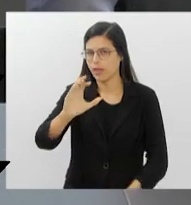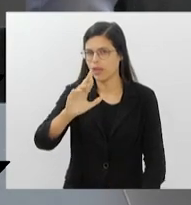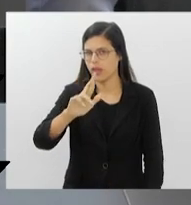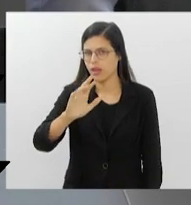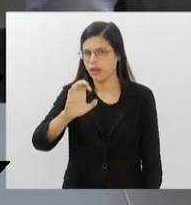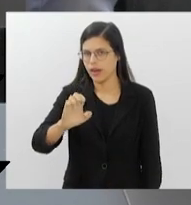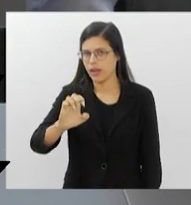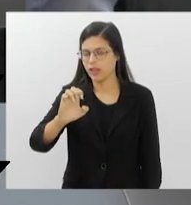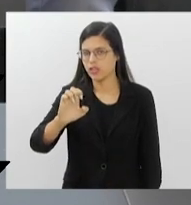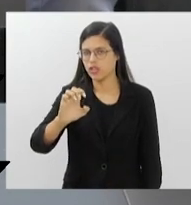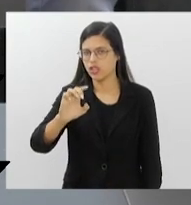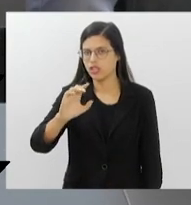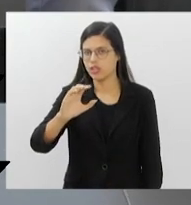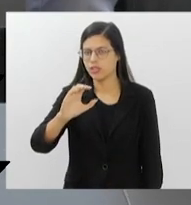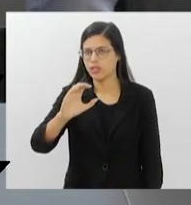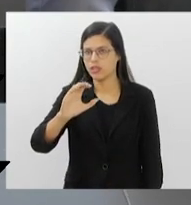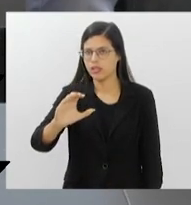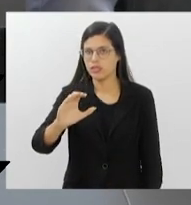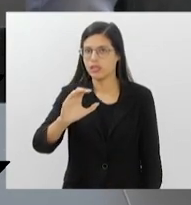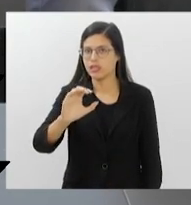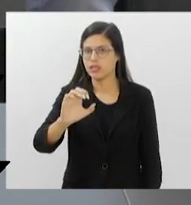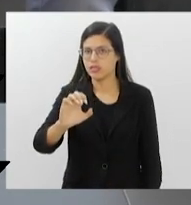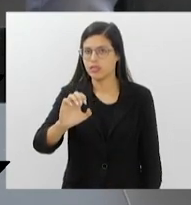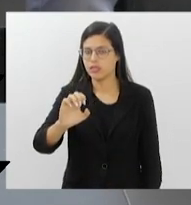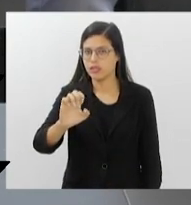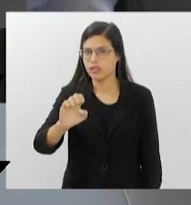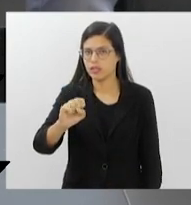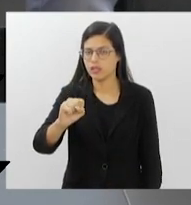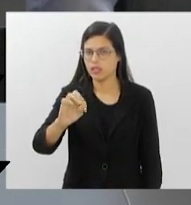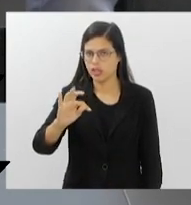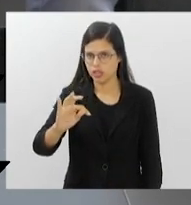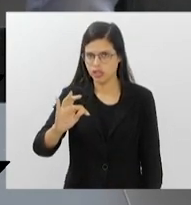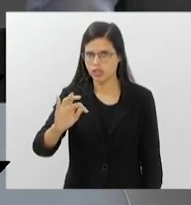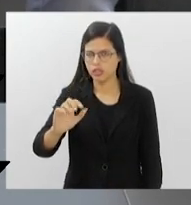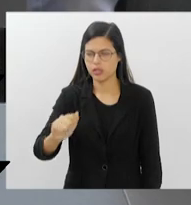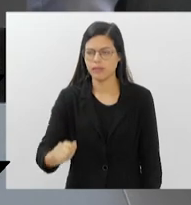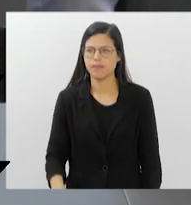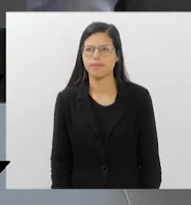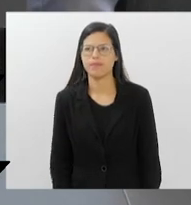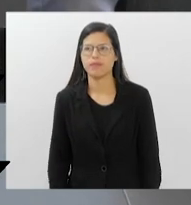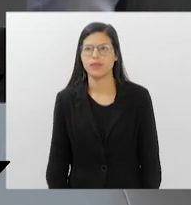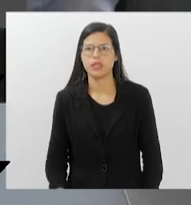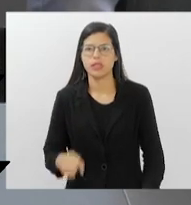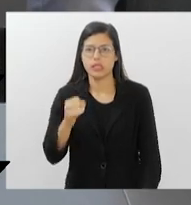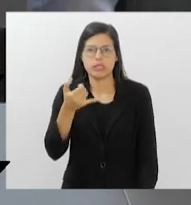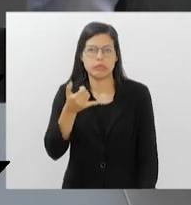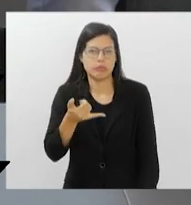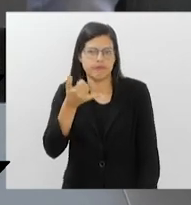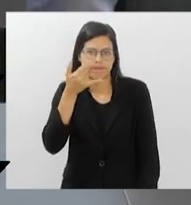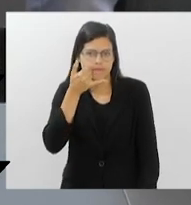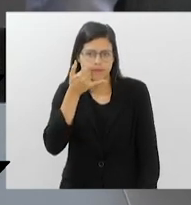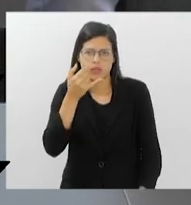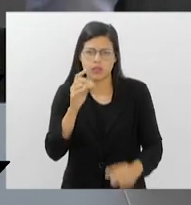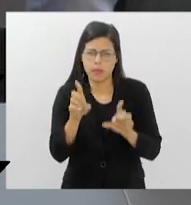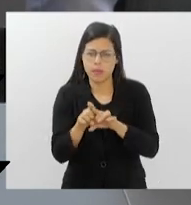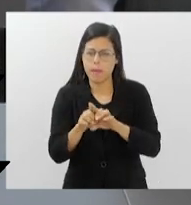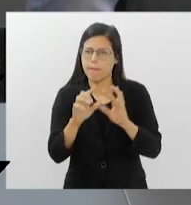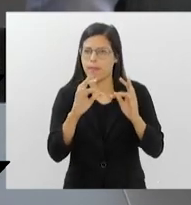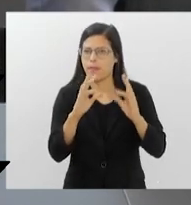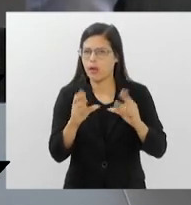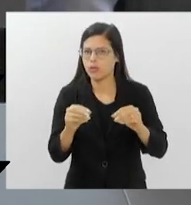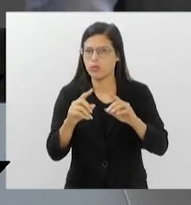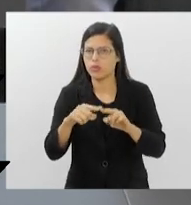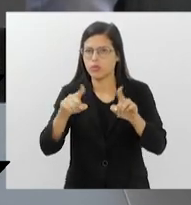mim Telefona para todos os servidores públicos e alguma vez nós como